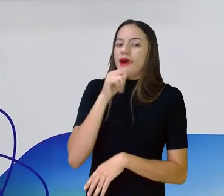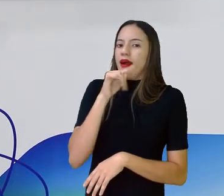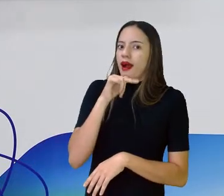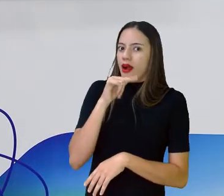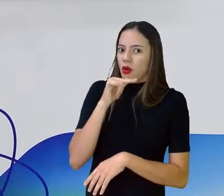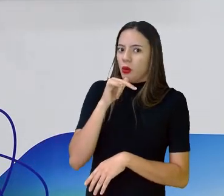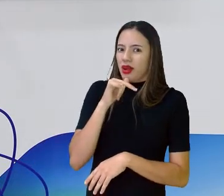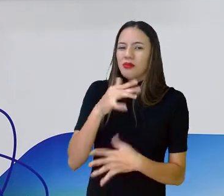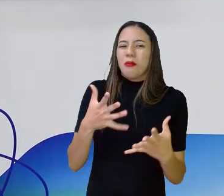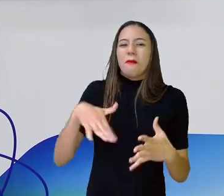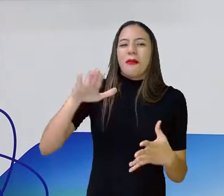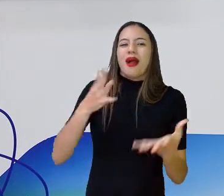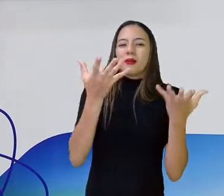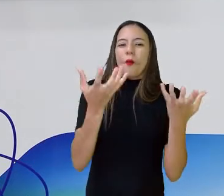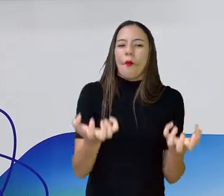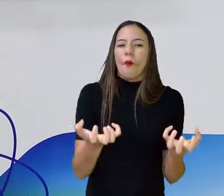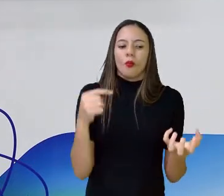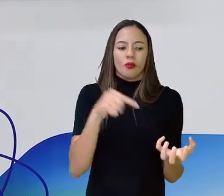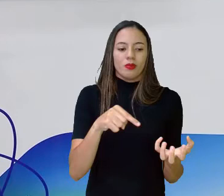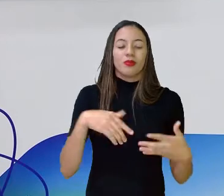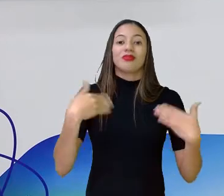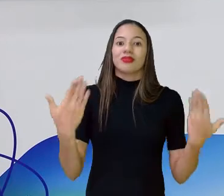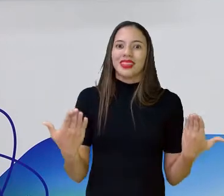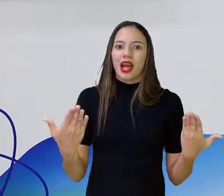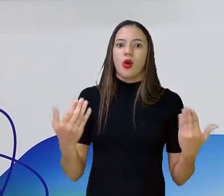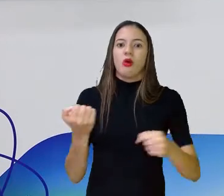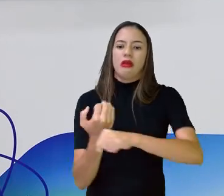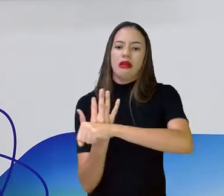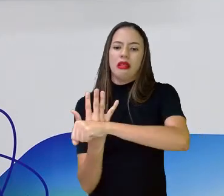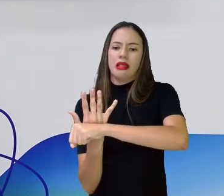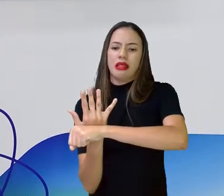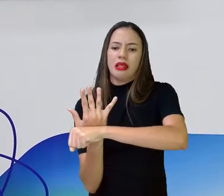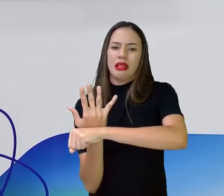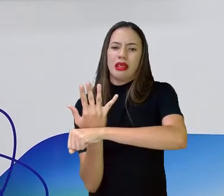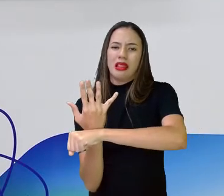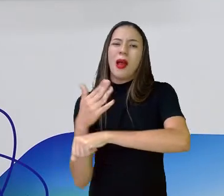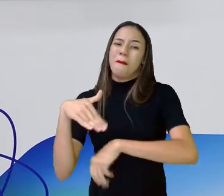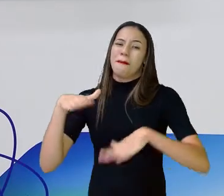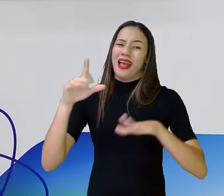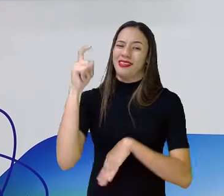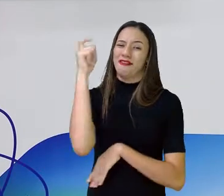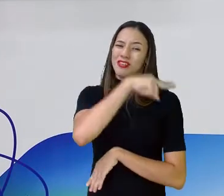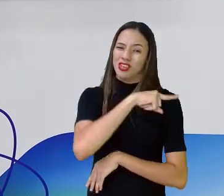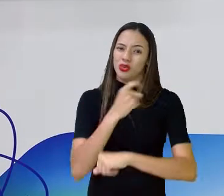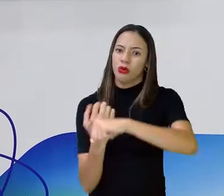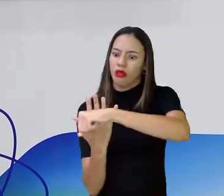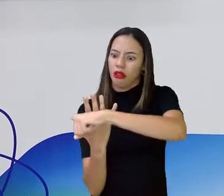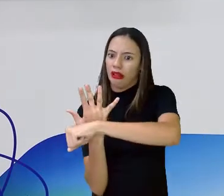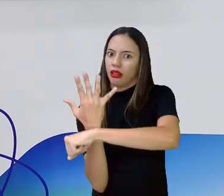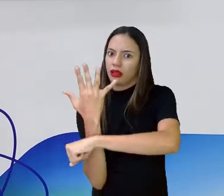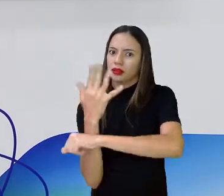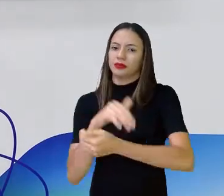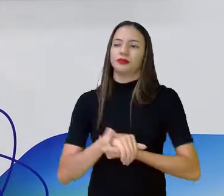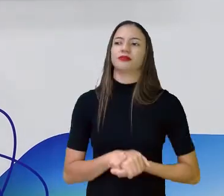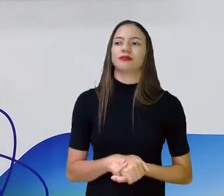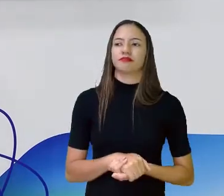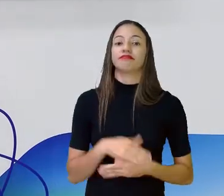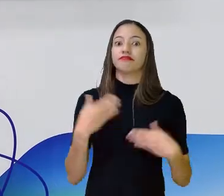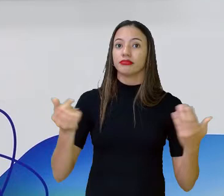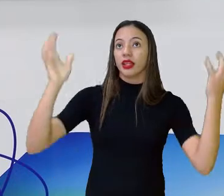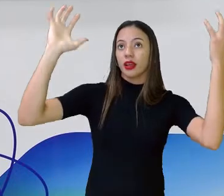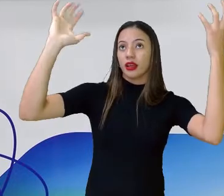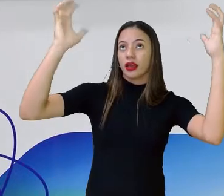aí o processo de crescimento aí das plantas mais difícil. E é isso. O